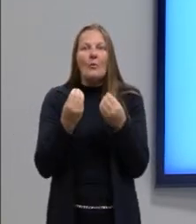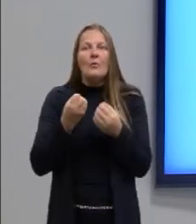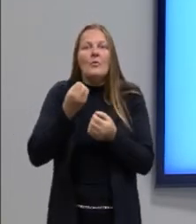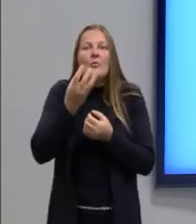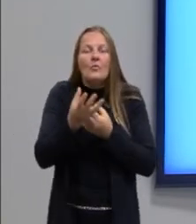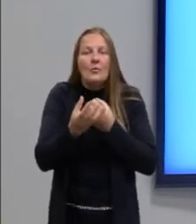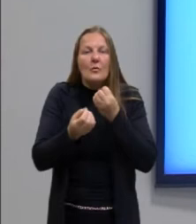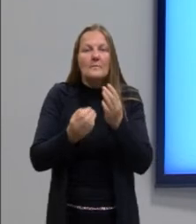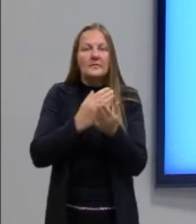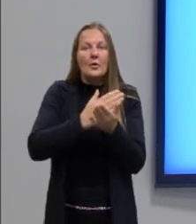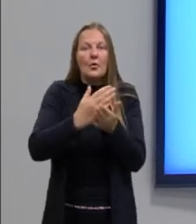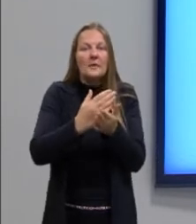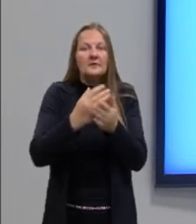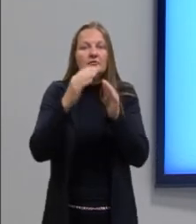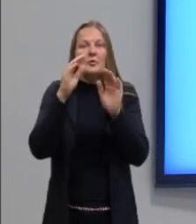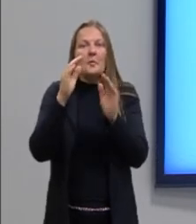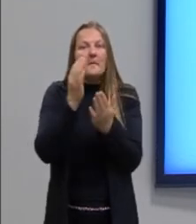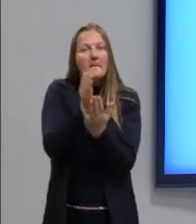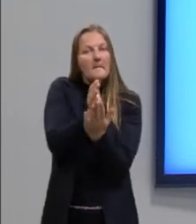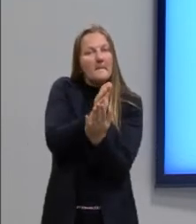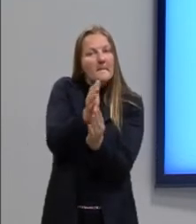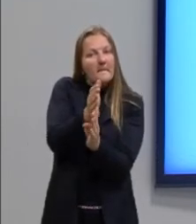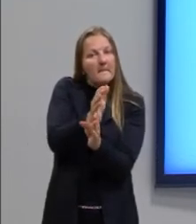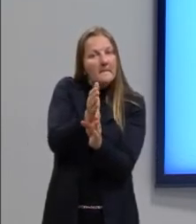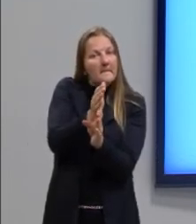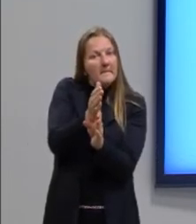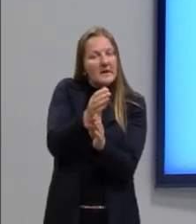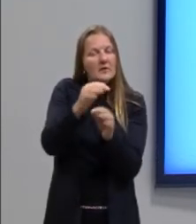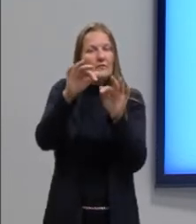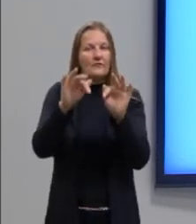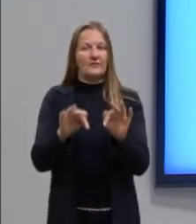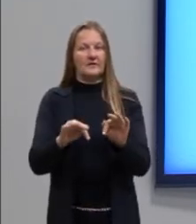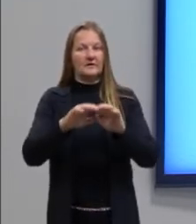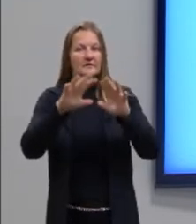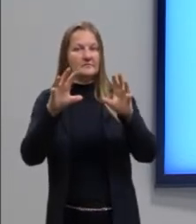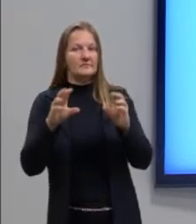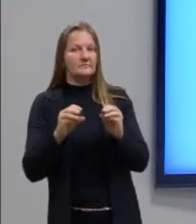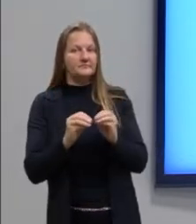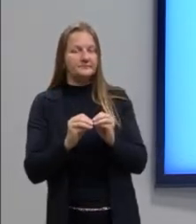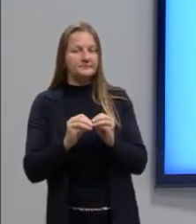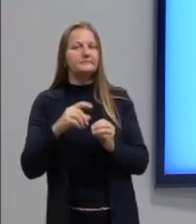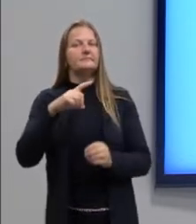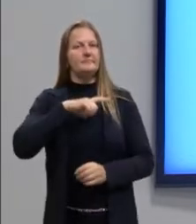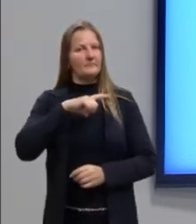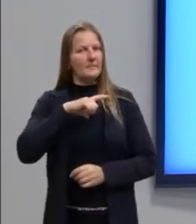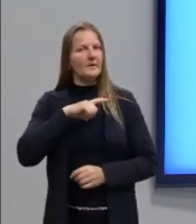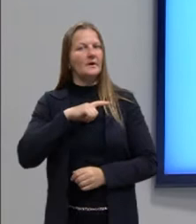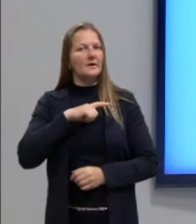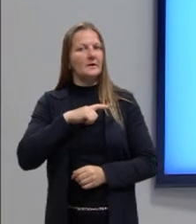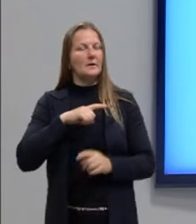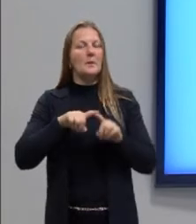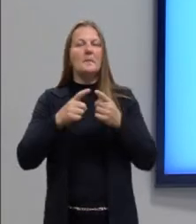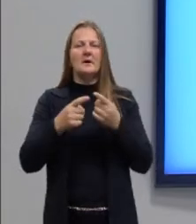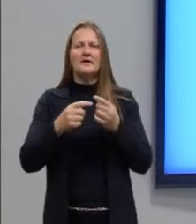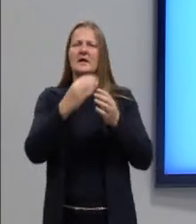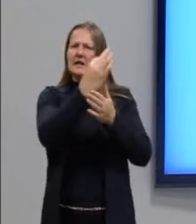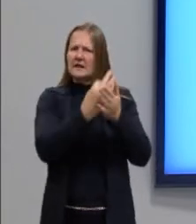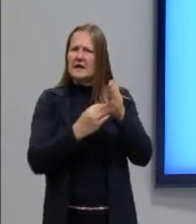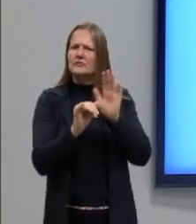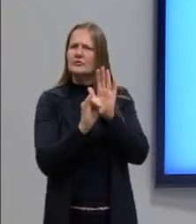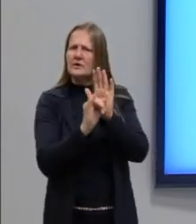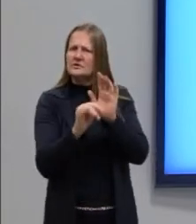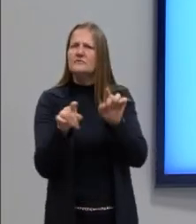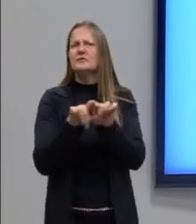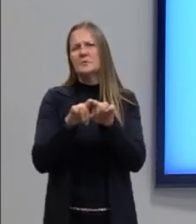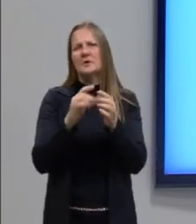história do começo meio e fim porque a redação tem começo meio e fim mas o texto narrativo também tem começo meio